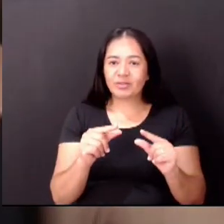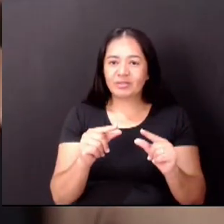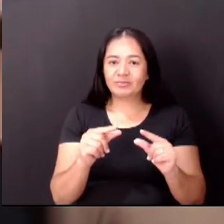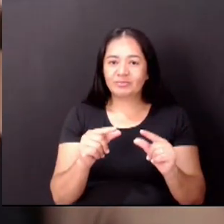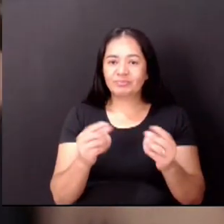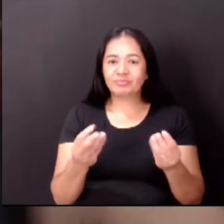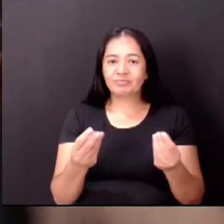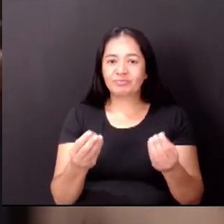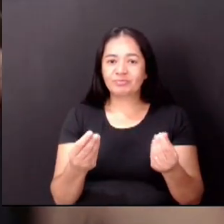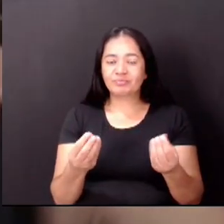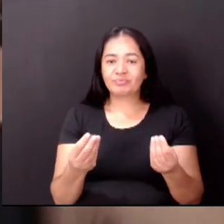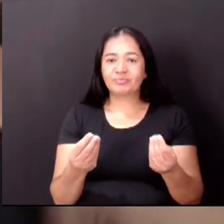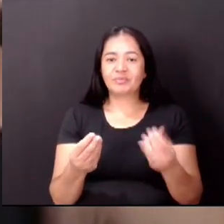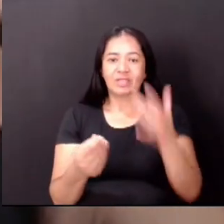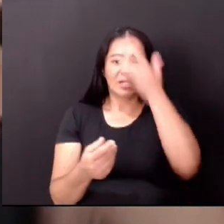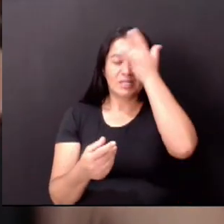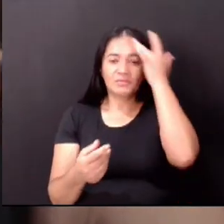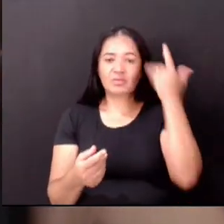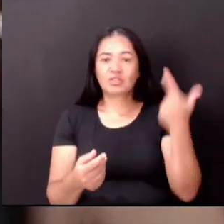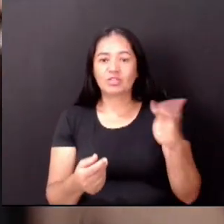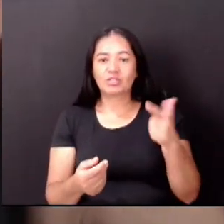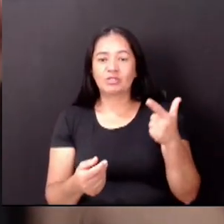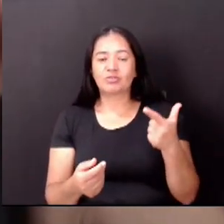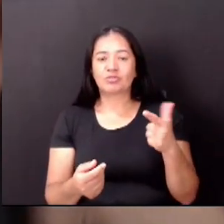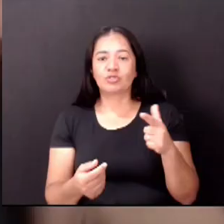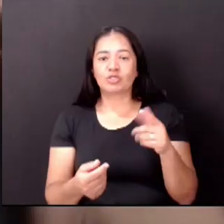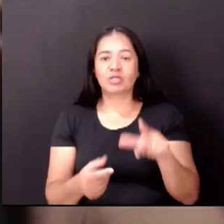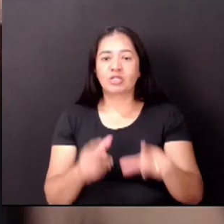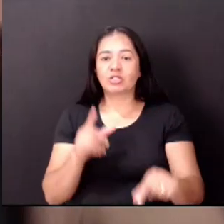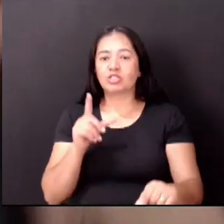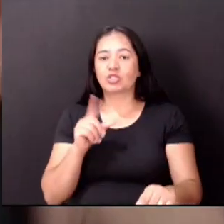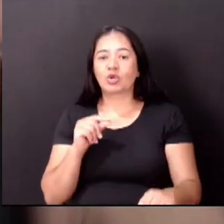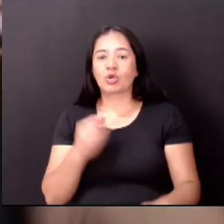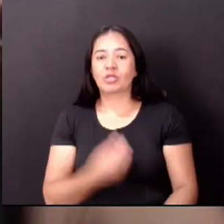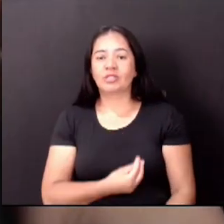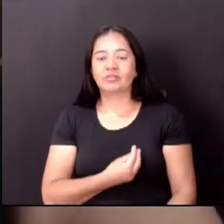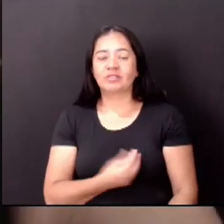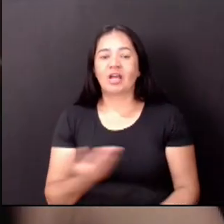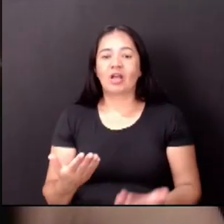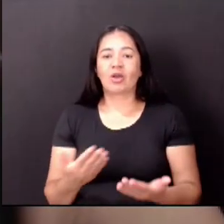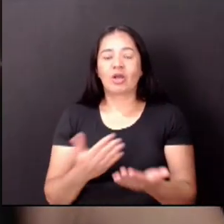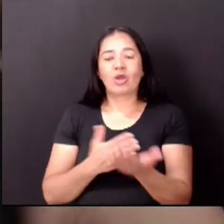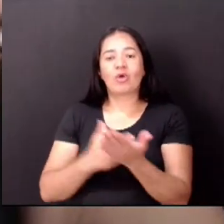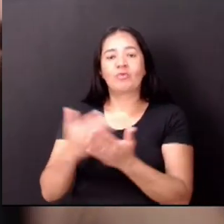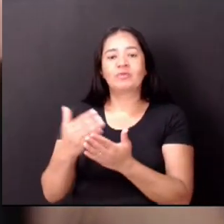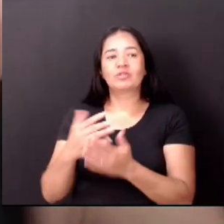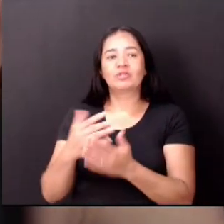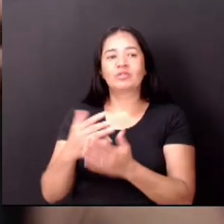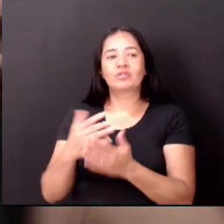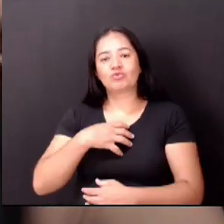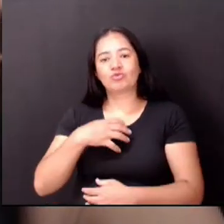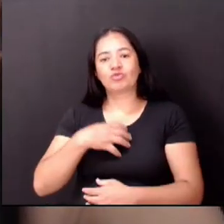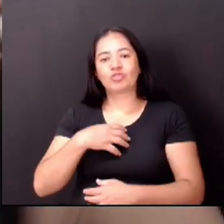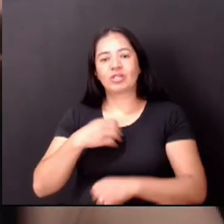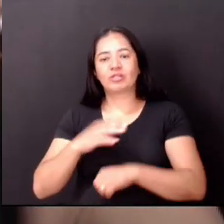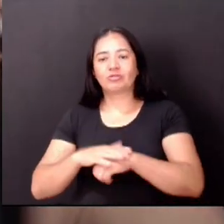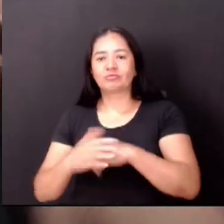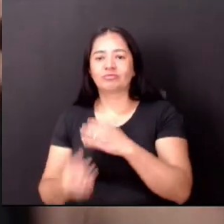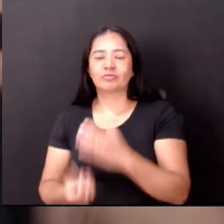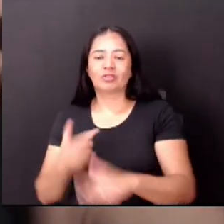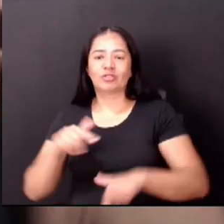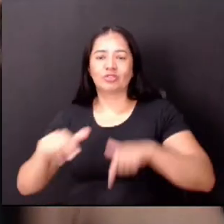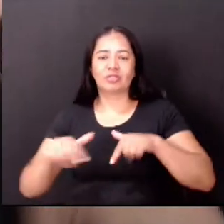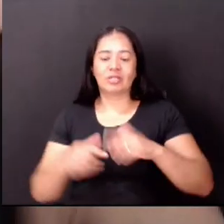pessoas que não tinham muita opção de vida, a criar uma forma de trabalho. E foi muito dentro do universo